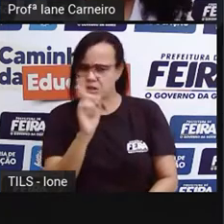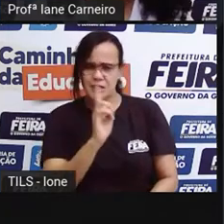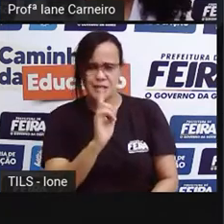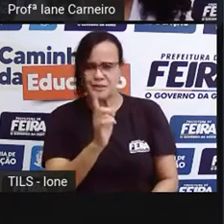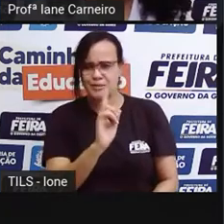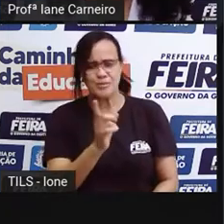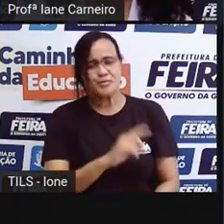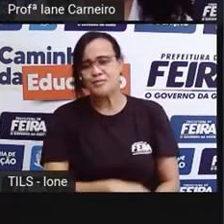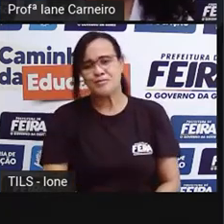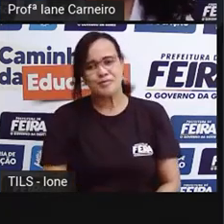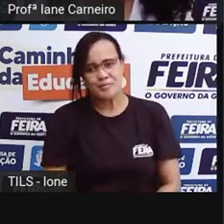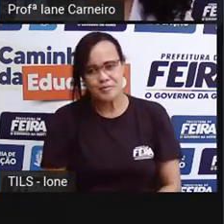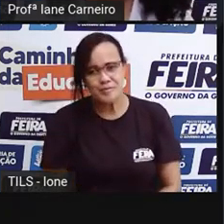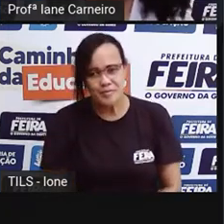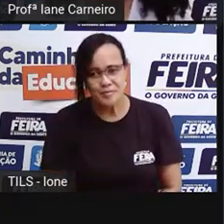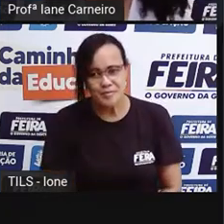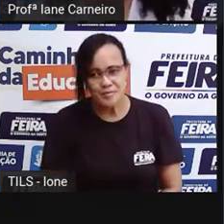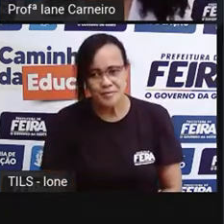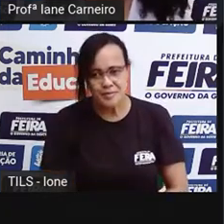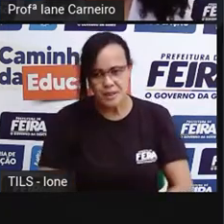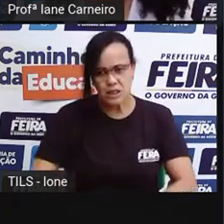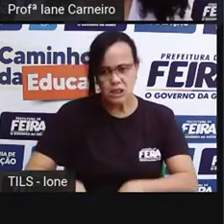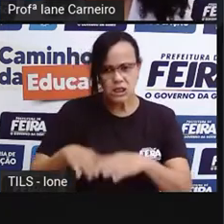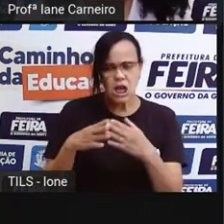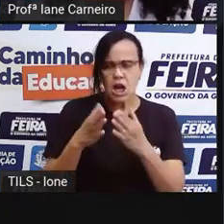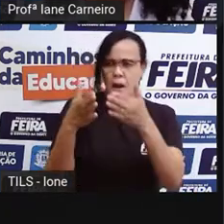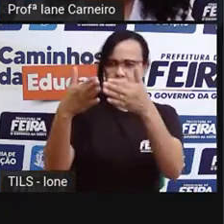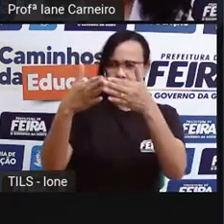Não faz mal pedir um desejo.